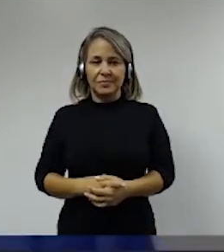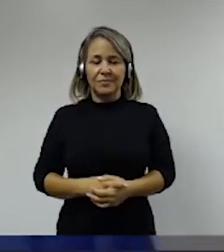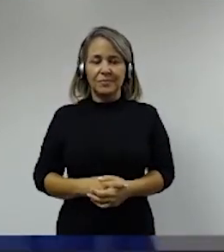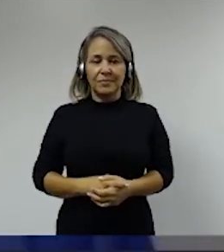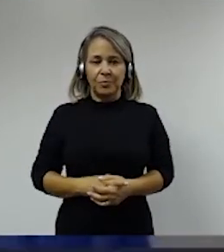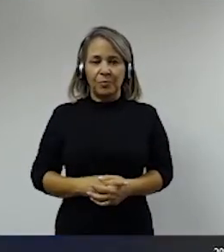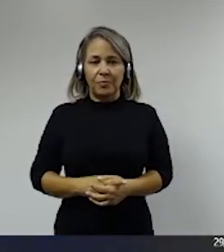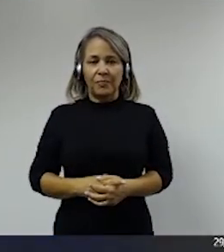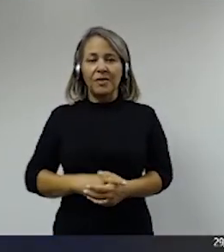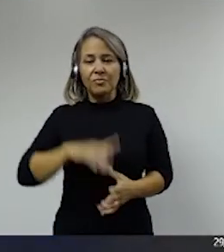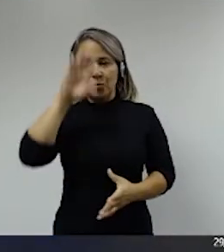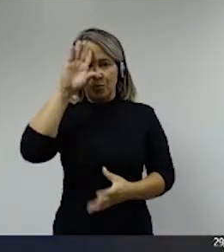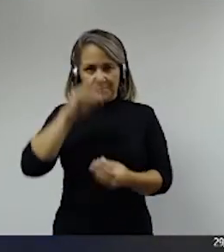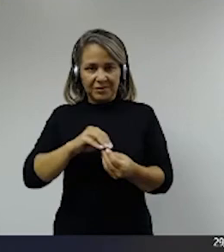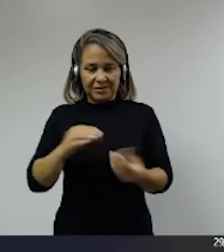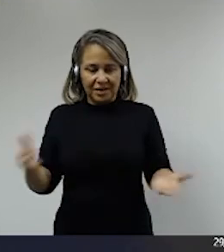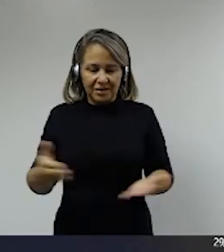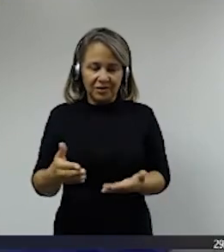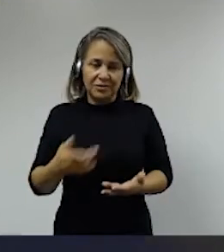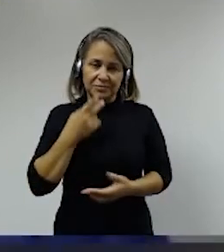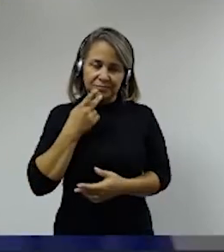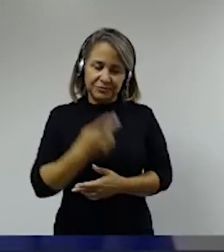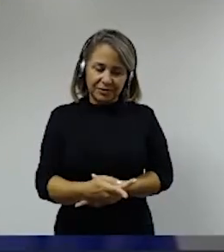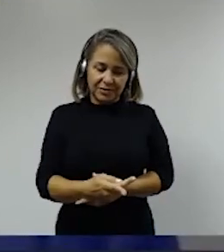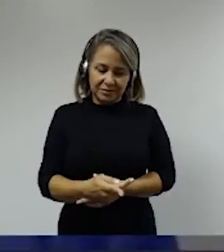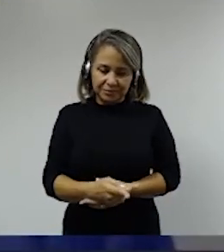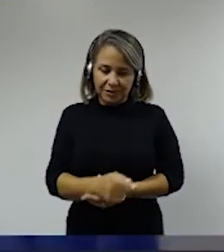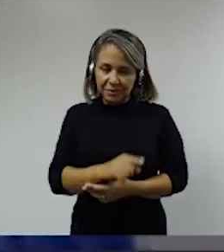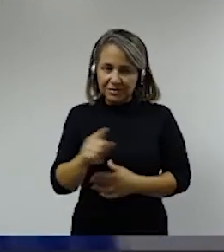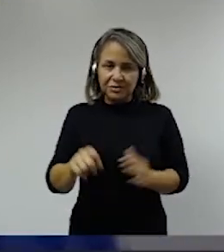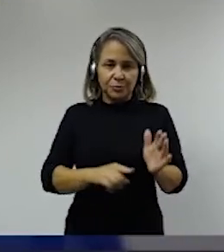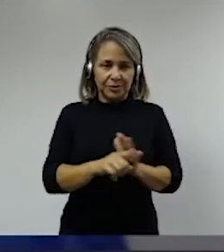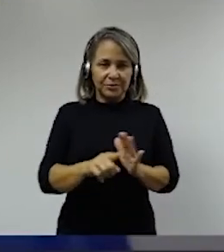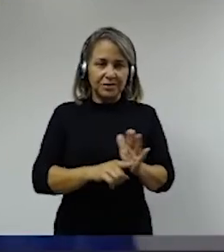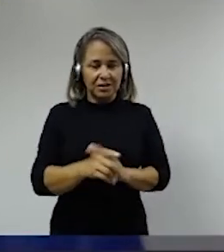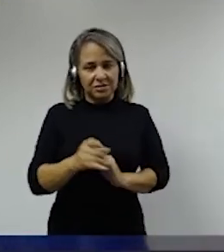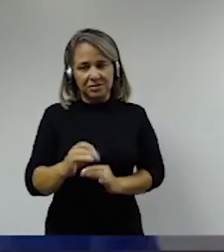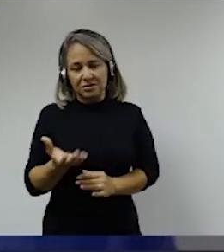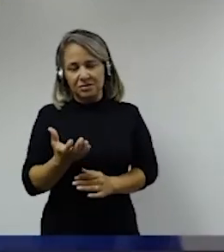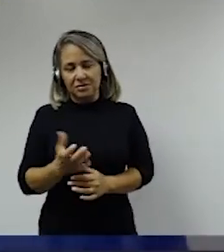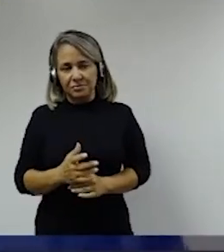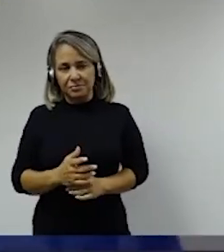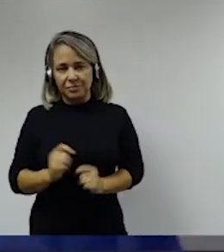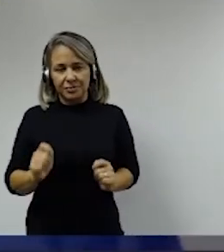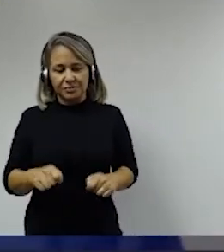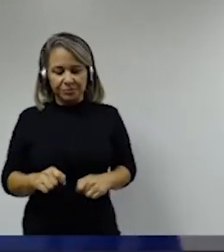Eu vou complementar aqui também, vou passar a palavra para vocês fazerem perguntas aí que vocês quiserem.